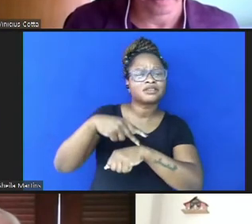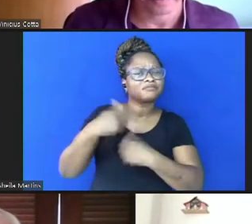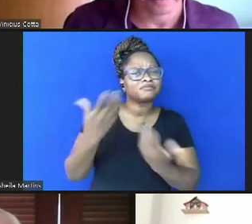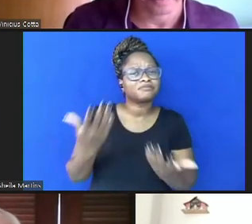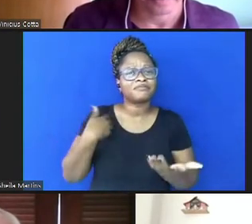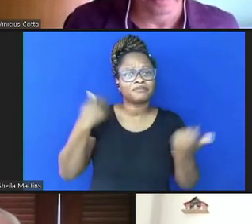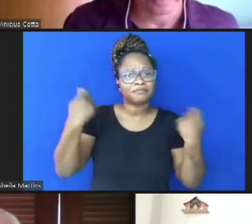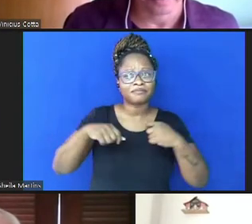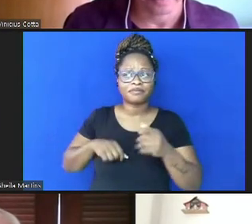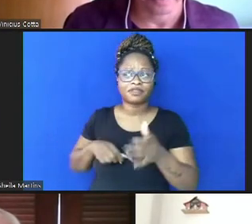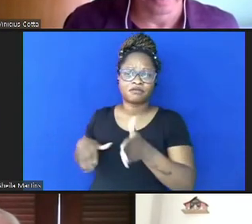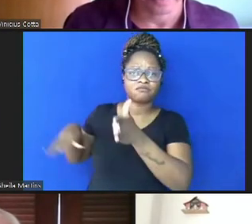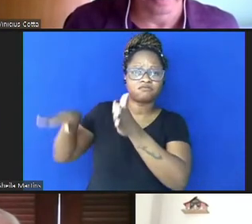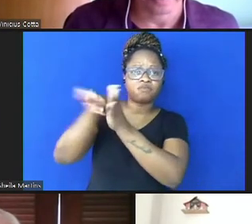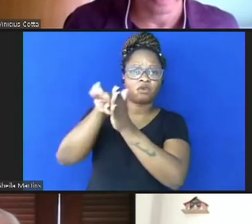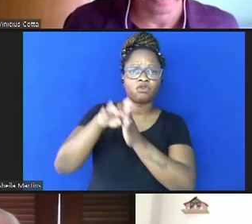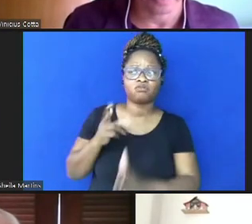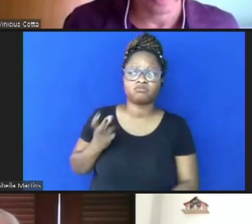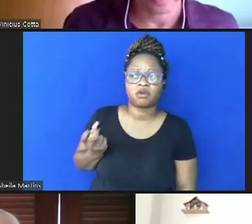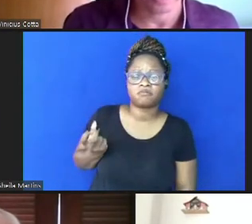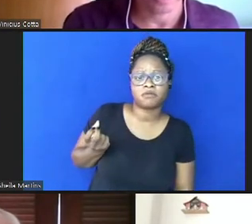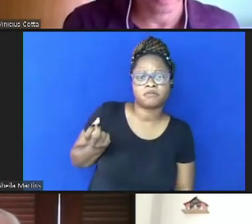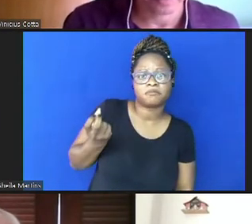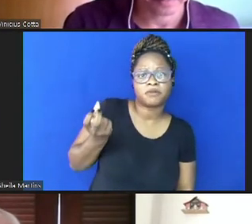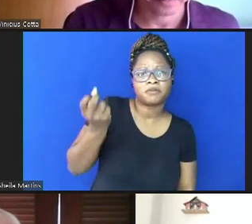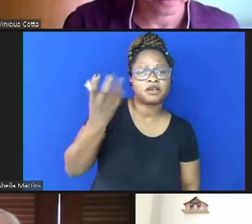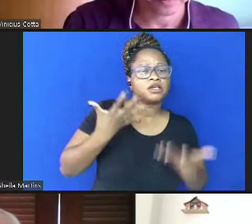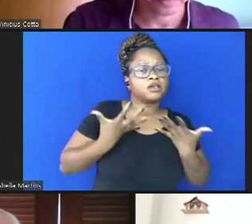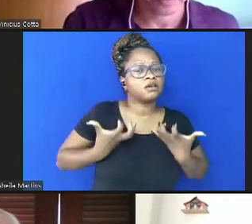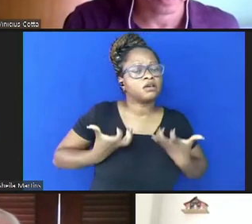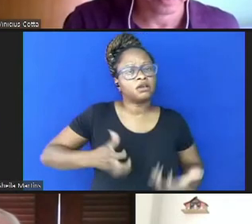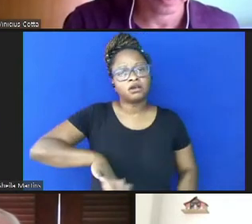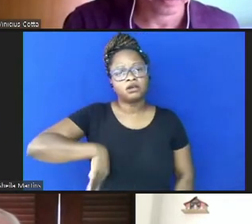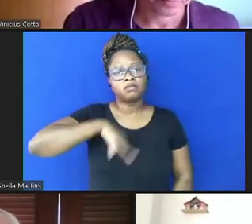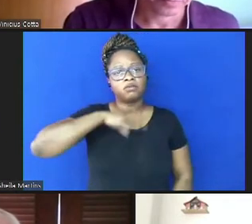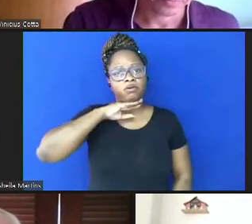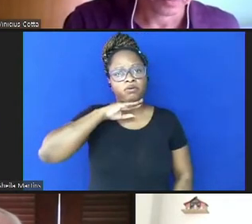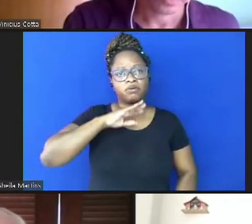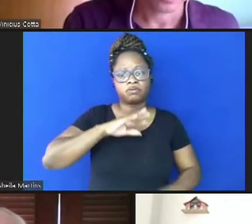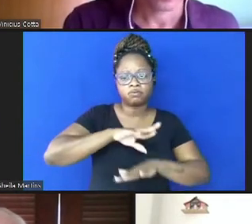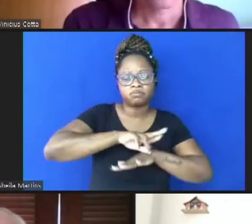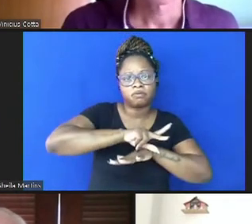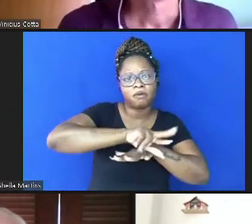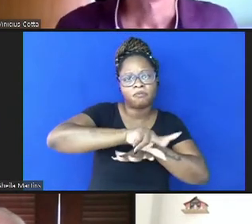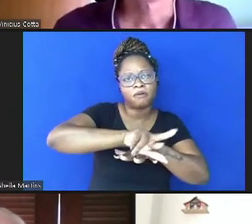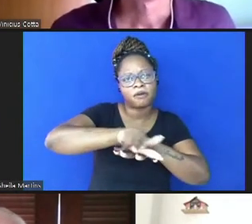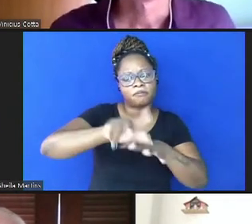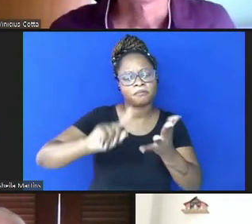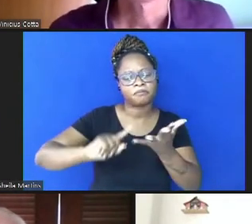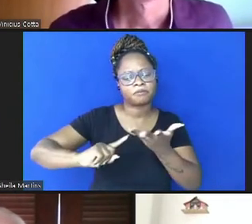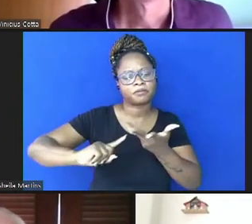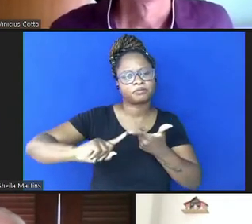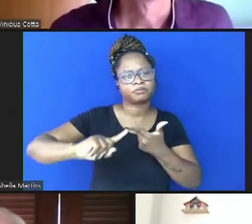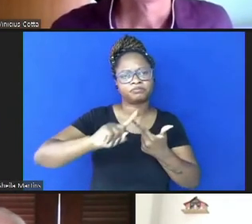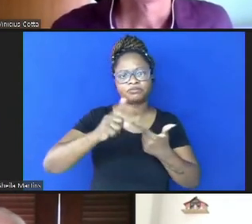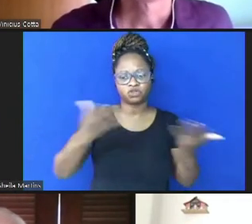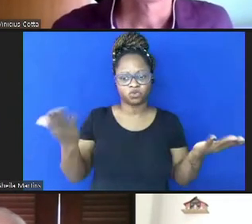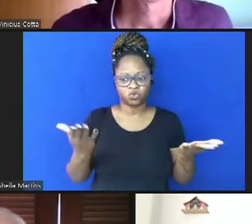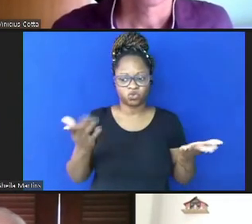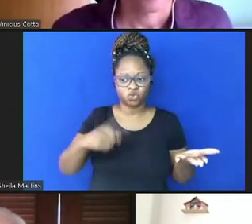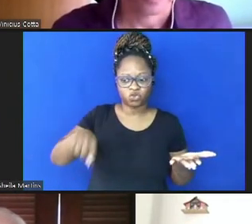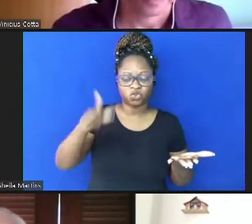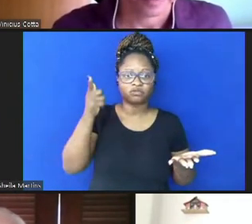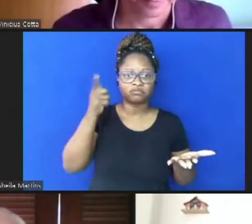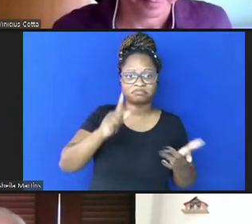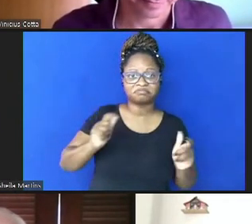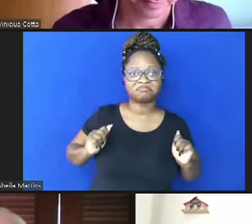demandaria um deslocamento, demandaria cansaço, demandaria uma série de questões que a gente está aqui hoje se